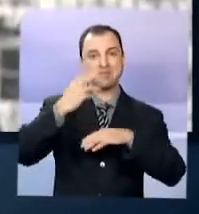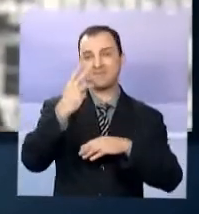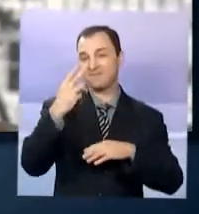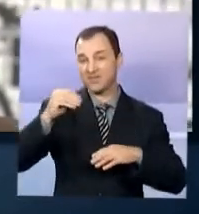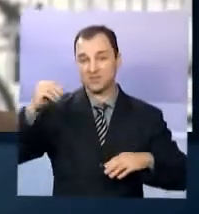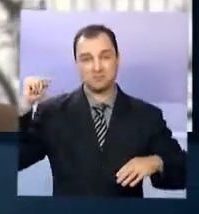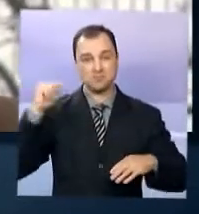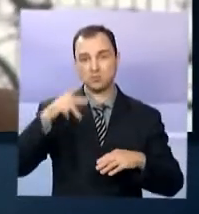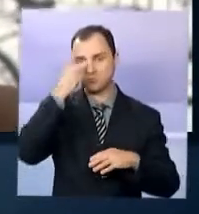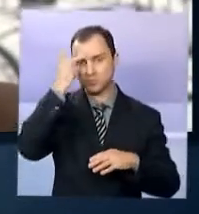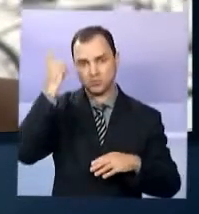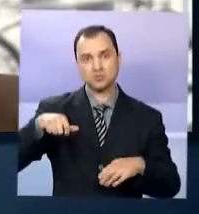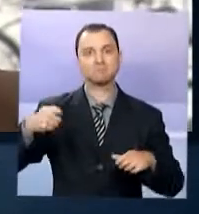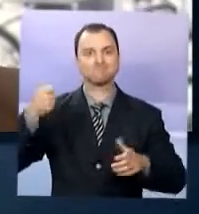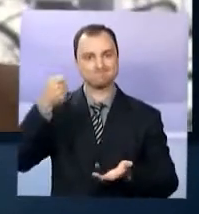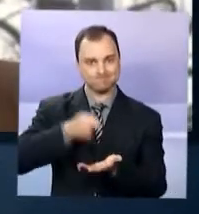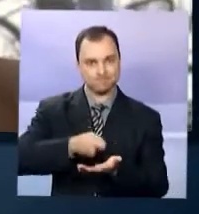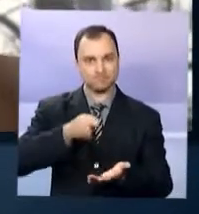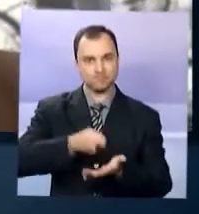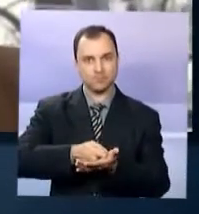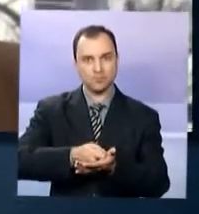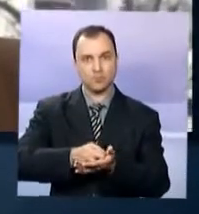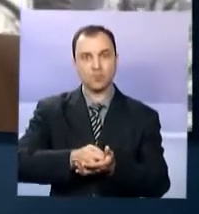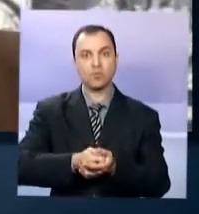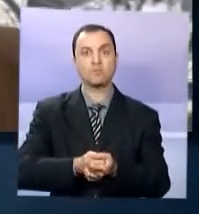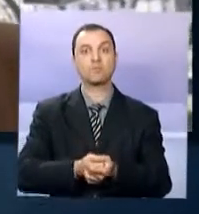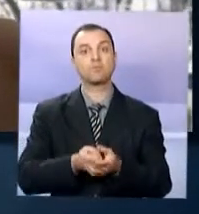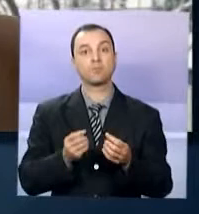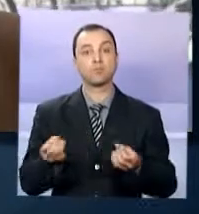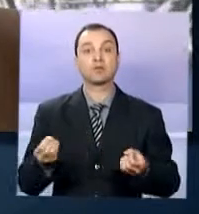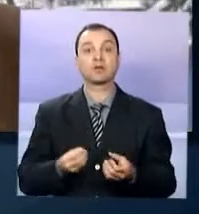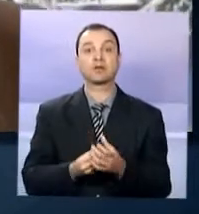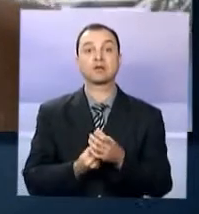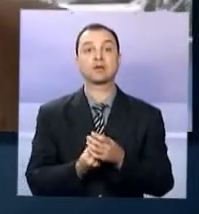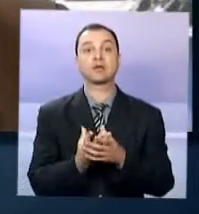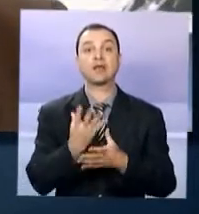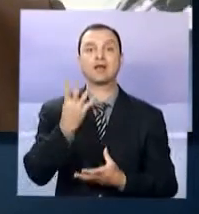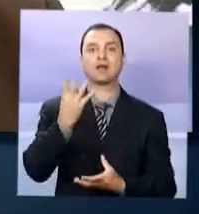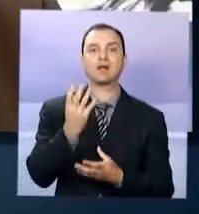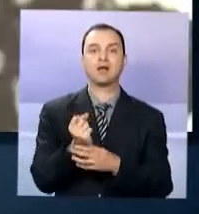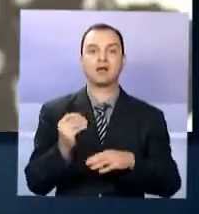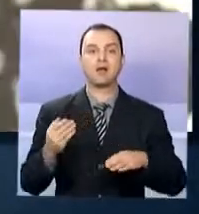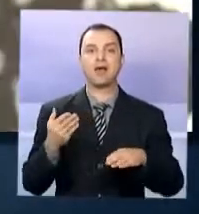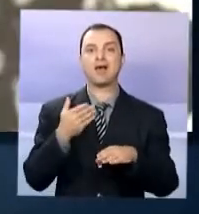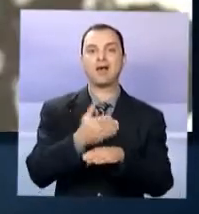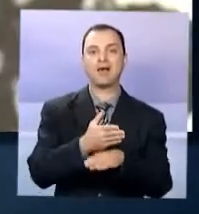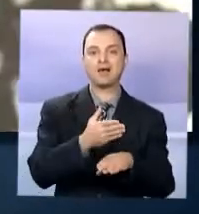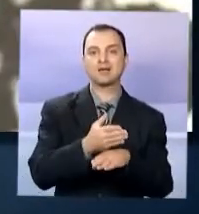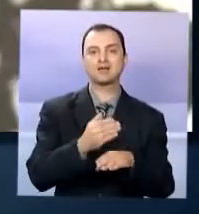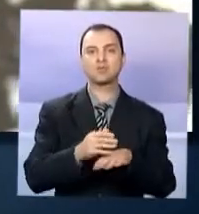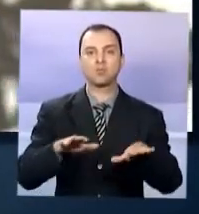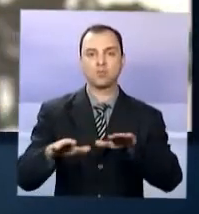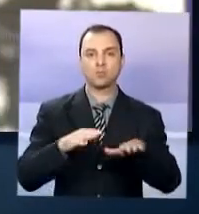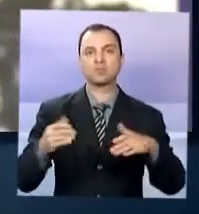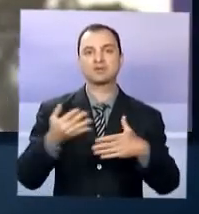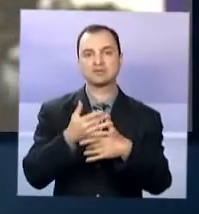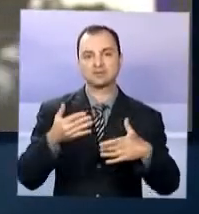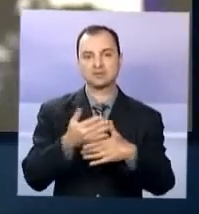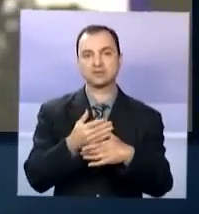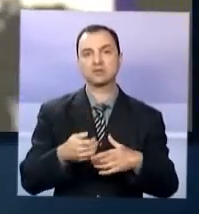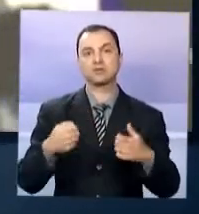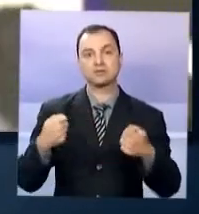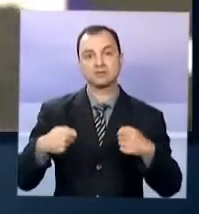mil habitantes tem a obrigação de contemplar a acessibilidade no plano nacional de mobilidade urbana